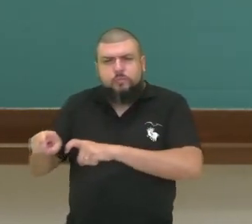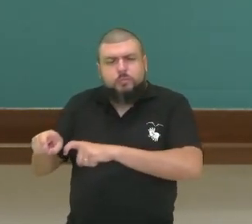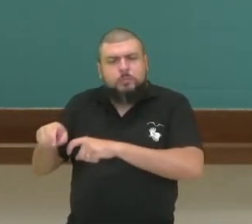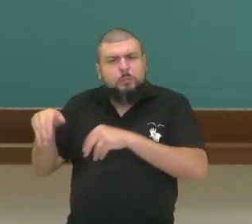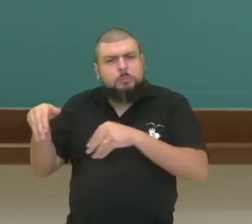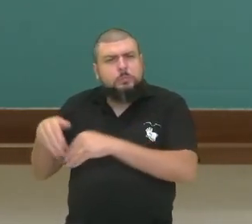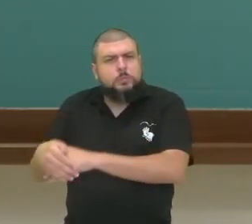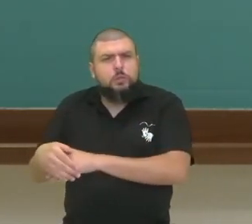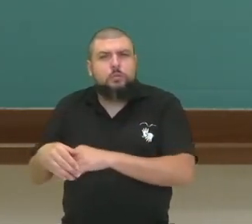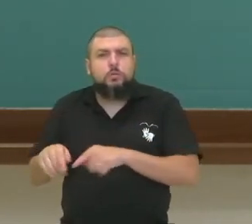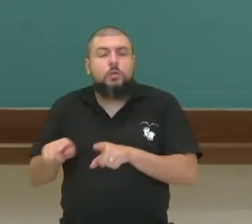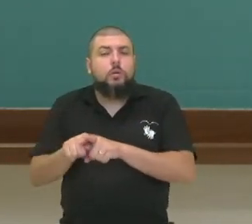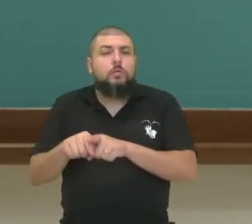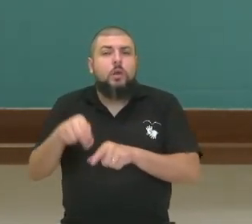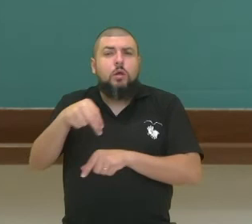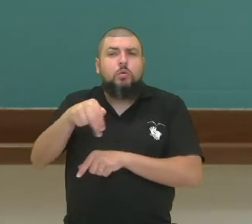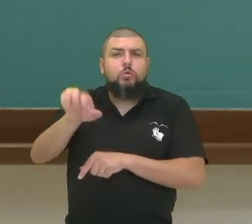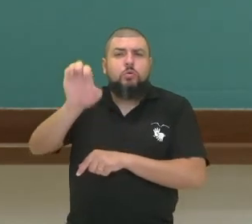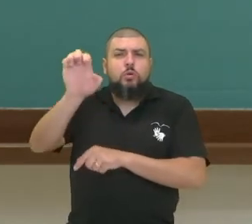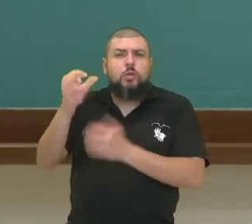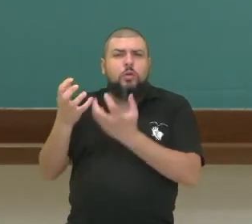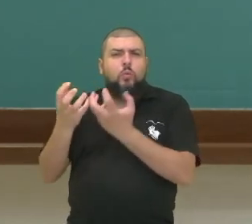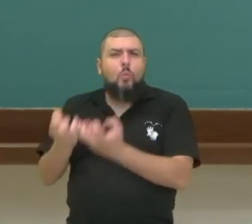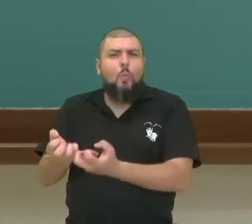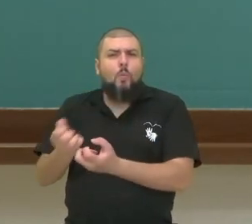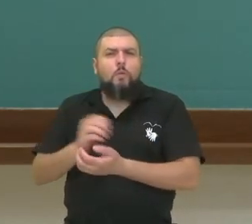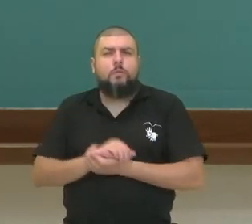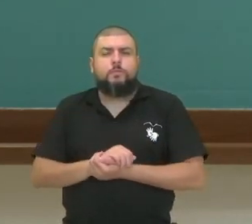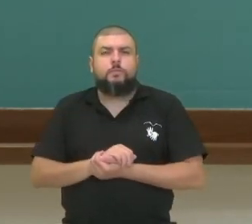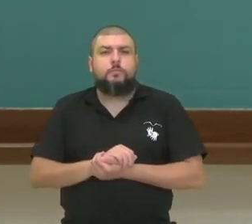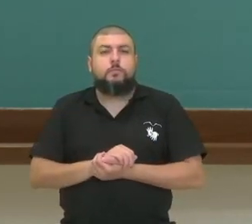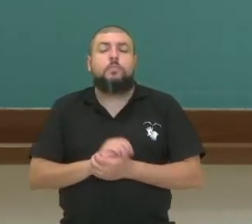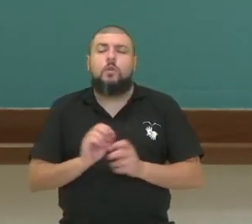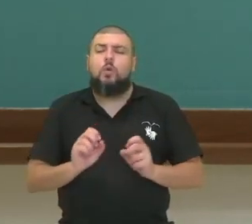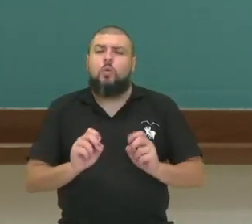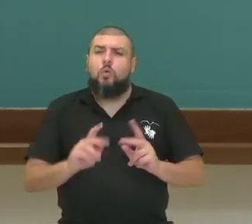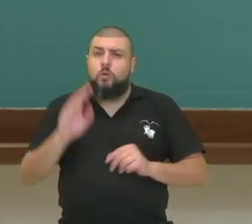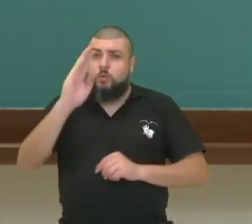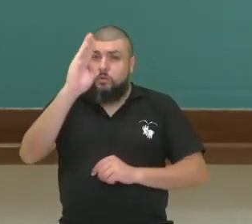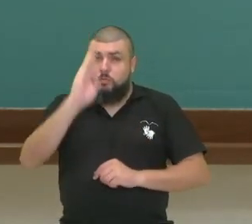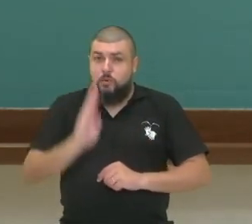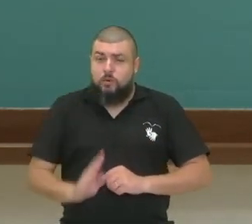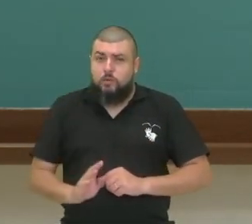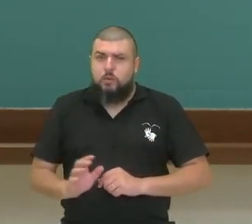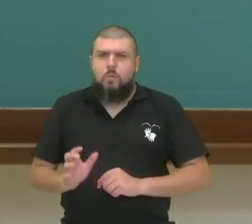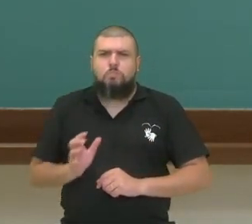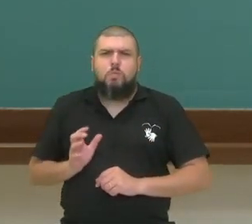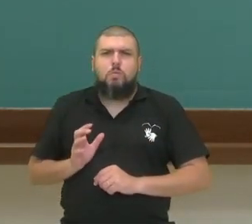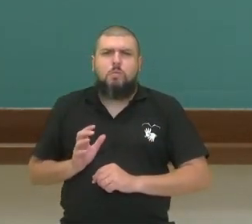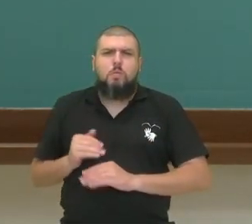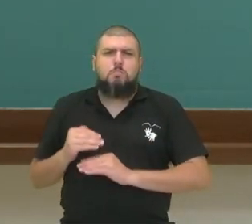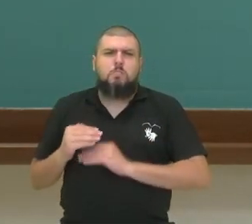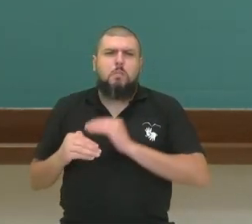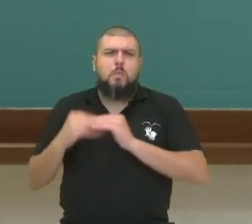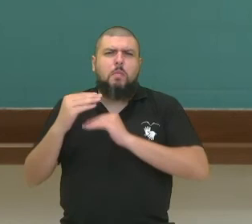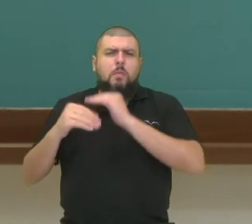no Nordeste, ele não havia trazido a solução. O Brasil podia estar crescendo o seu produto interno bruto